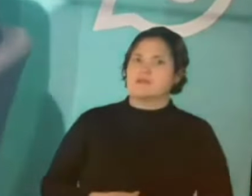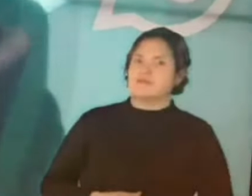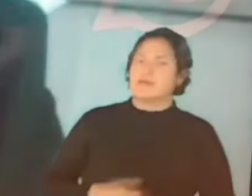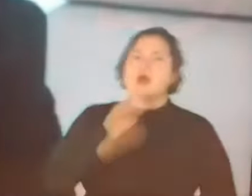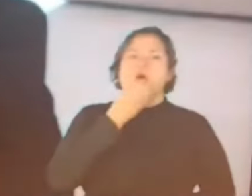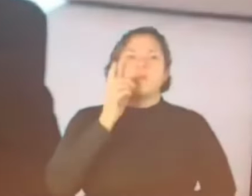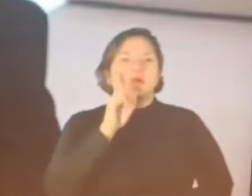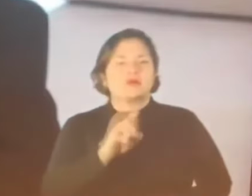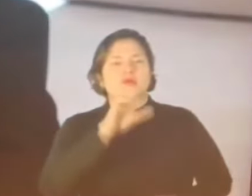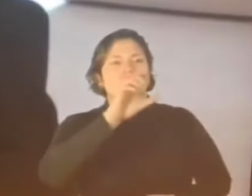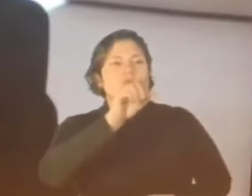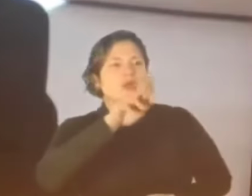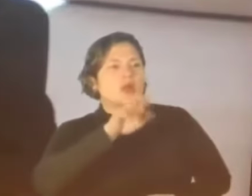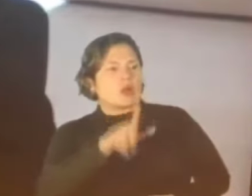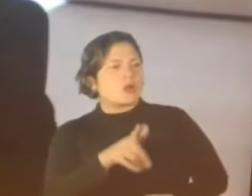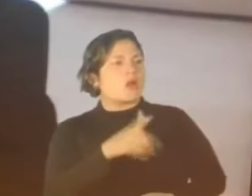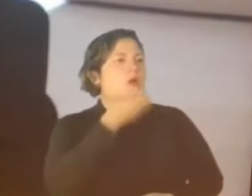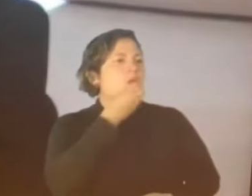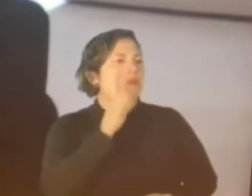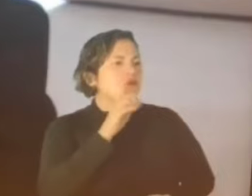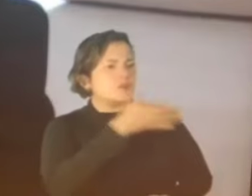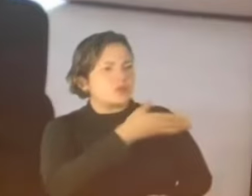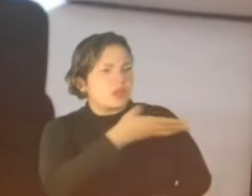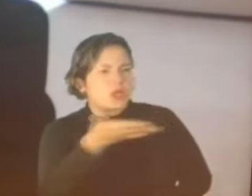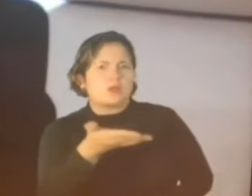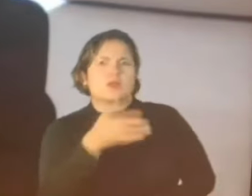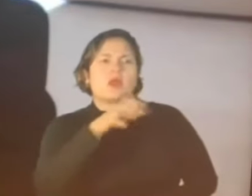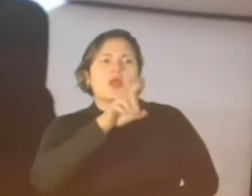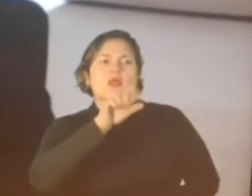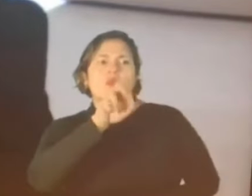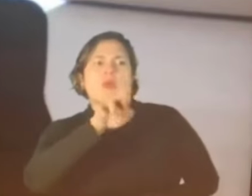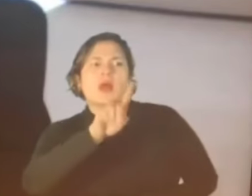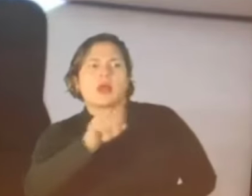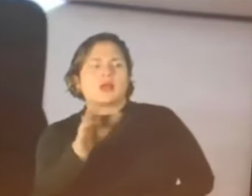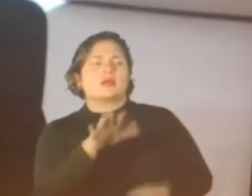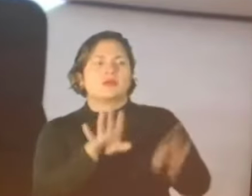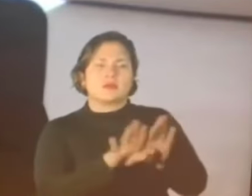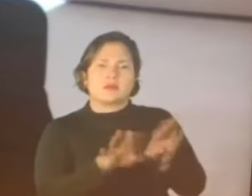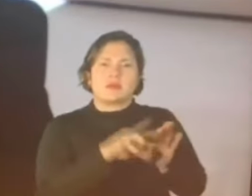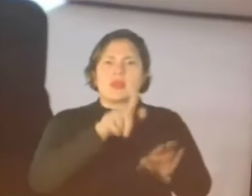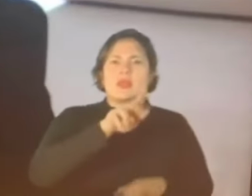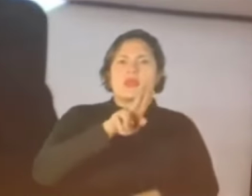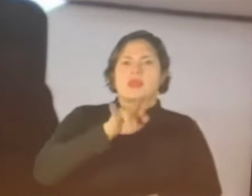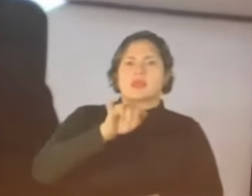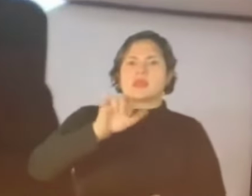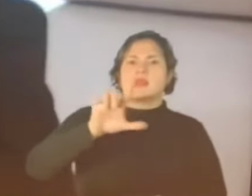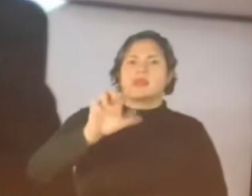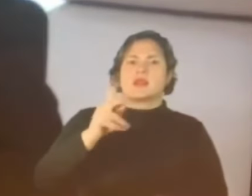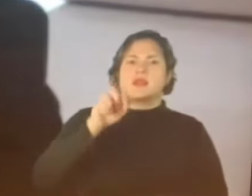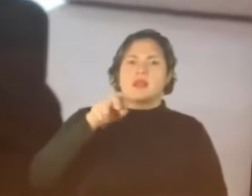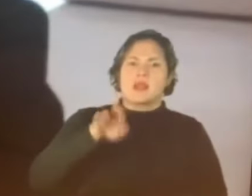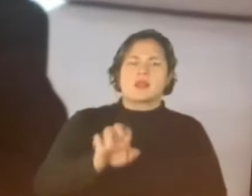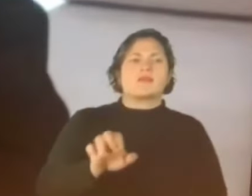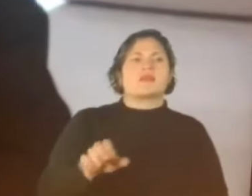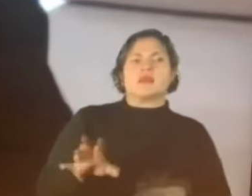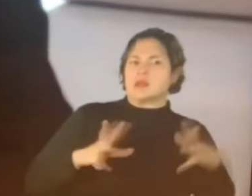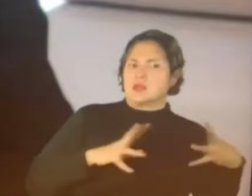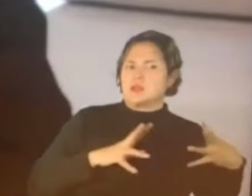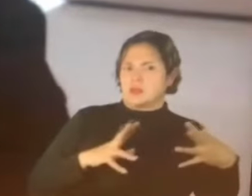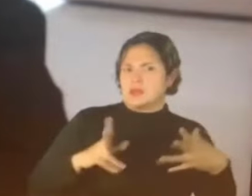Carol, Lona, bom dia, querido Eduardo Cardoso, Guilherme, que é nosso